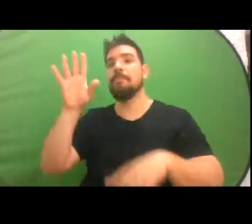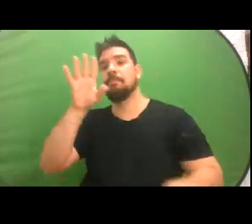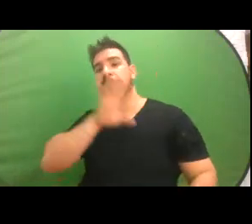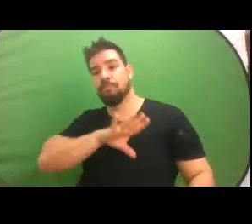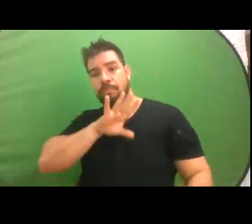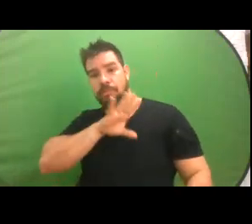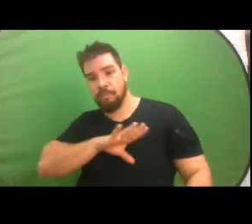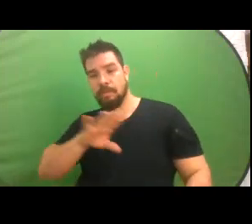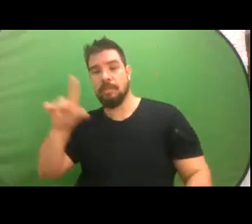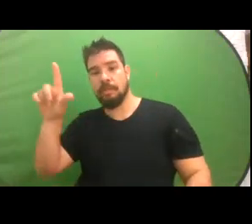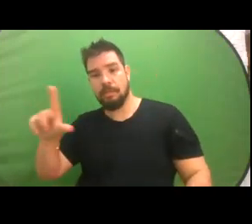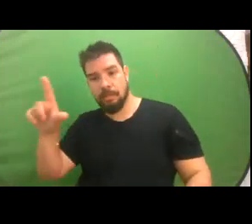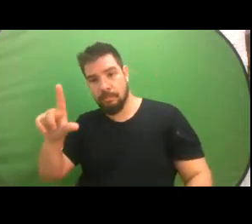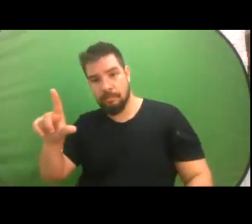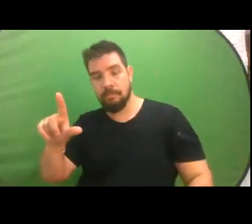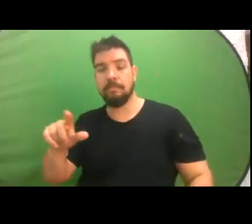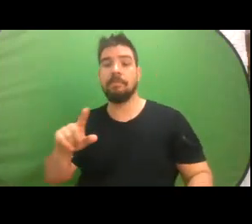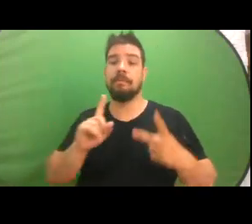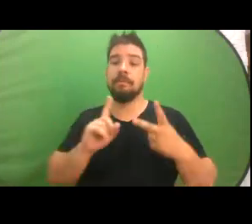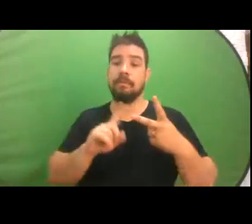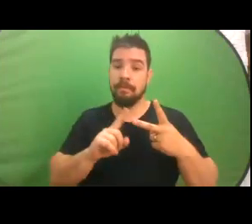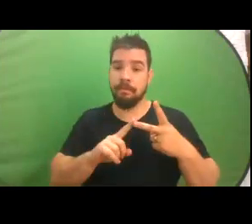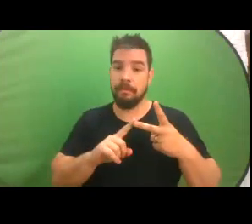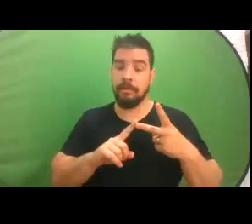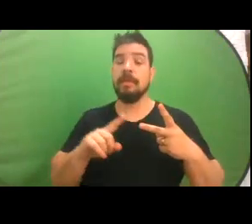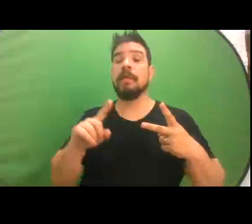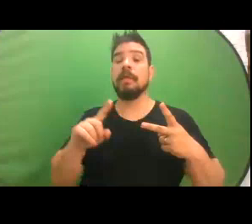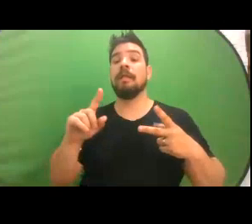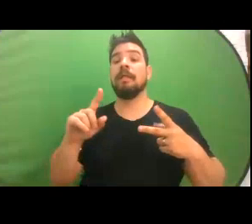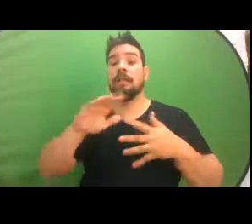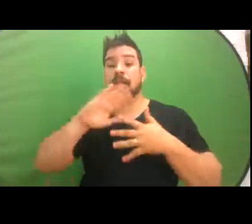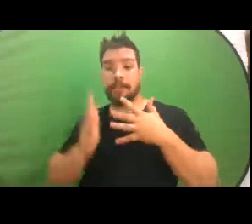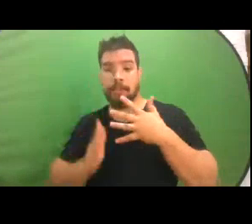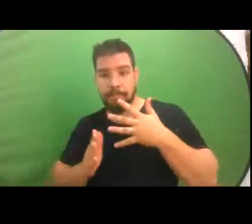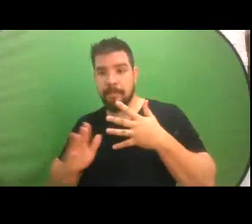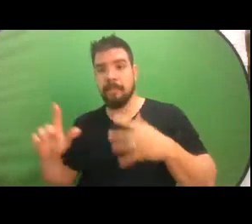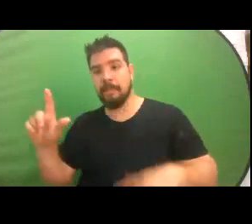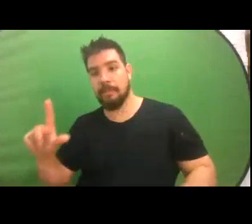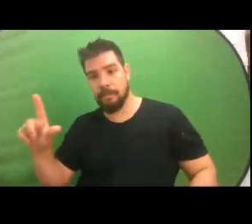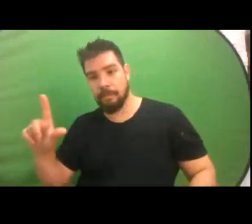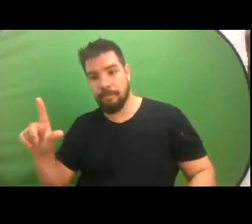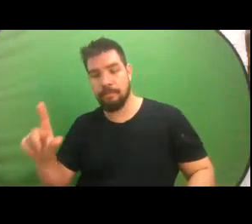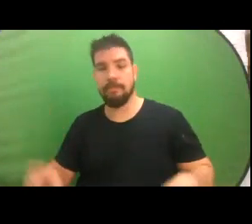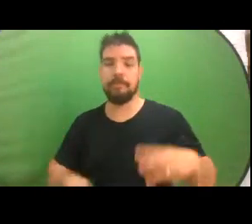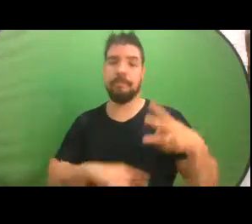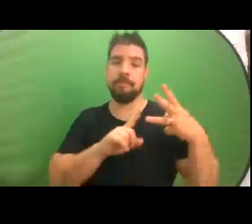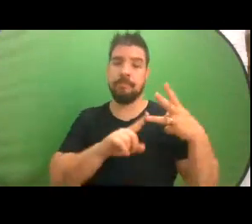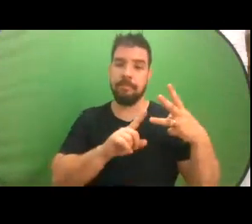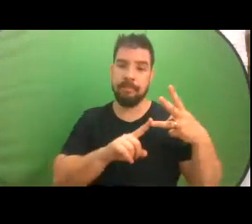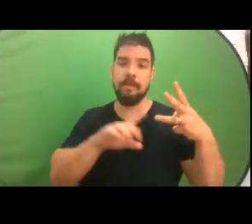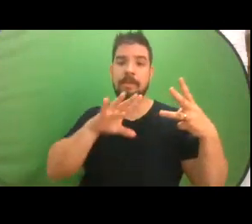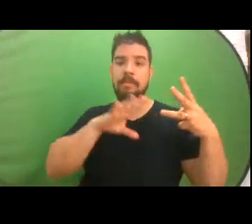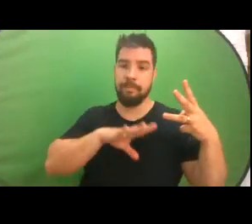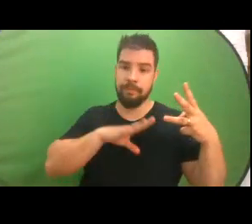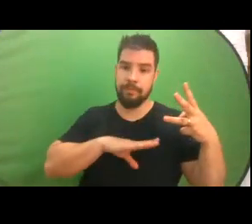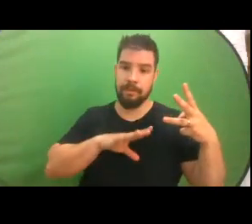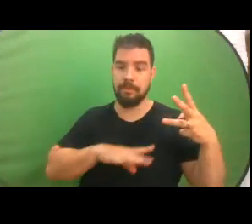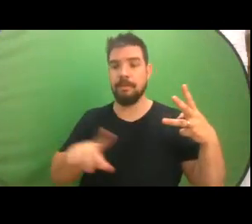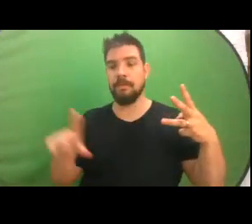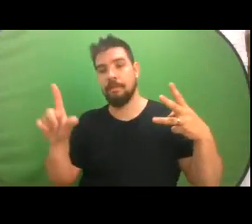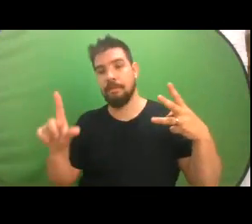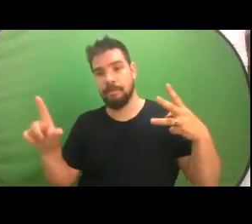Libras e suas literaturas e português e suas literaturas. Né? Então, quem está agora